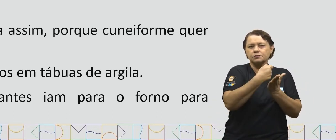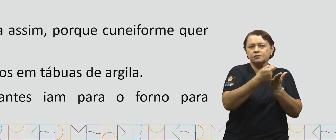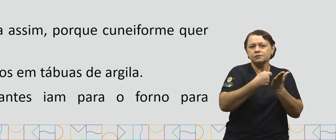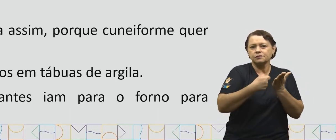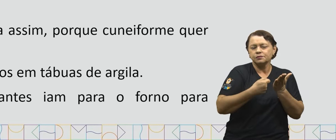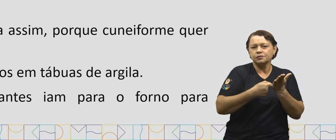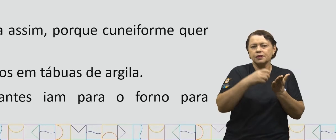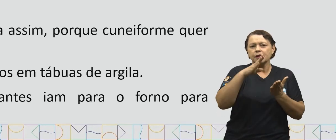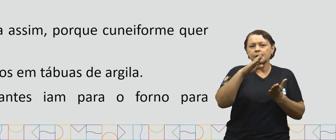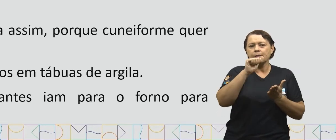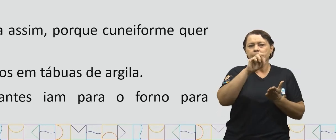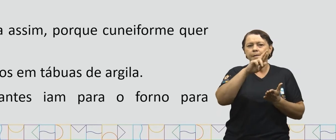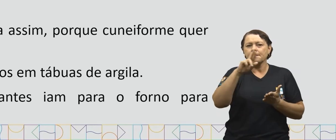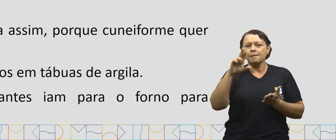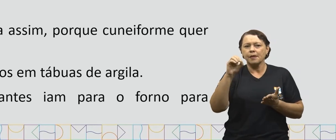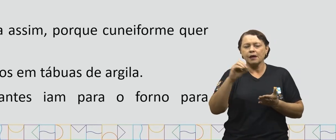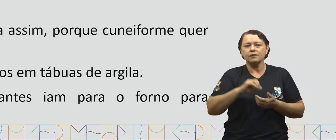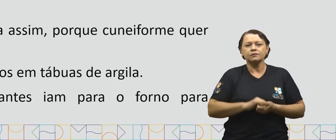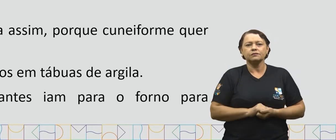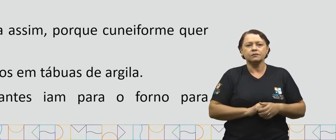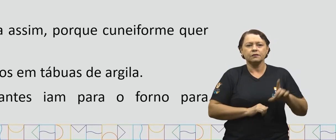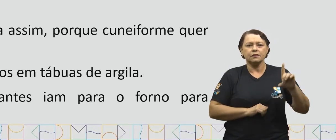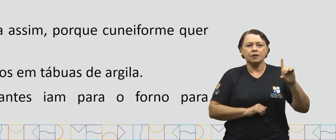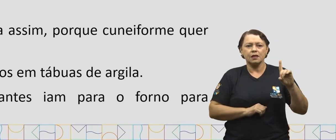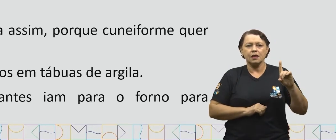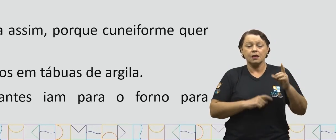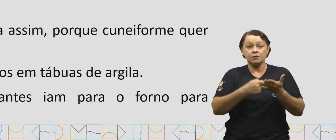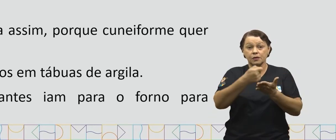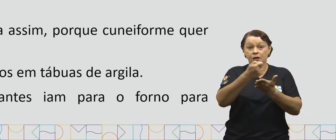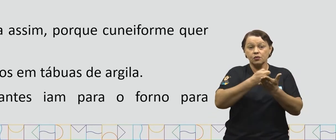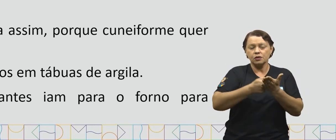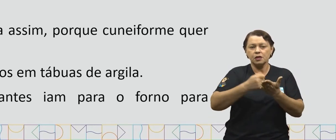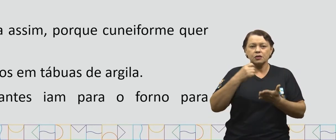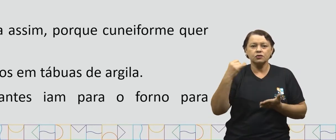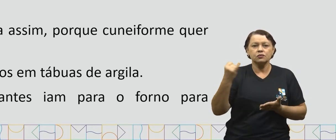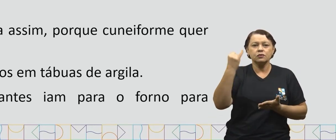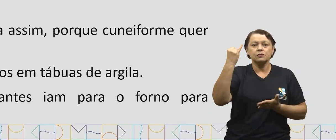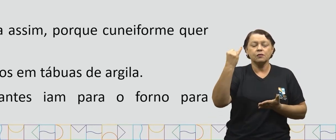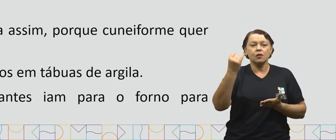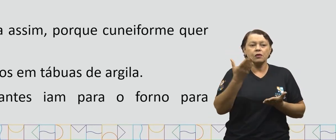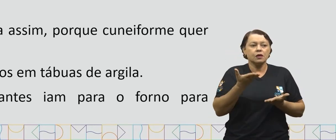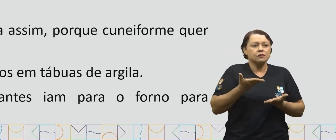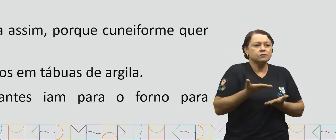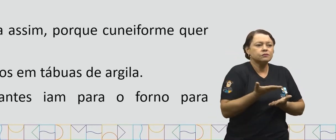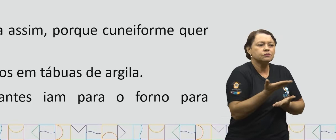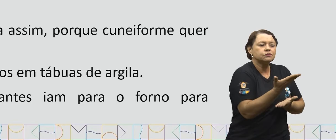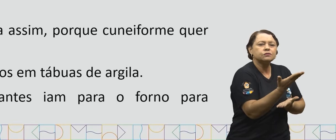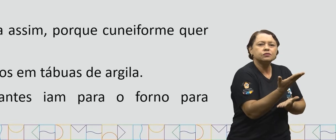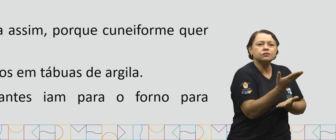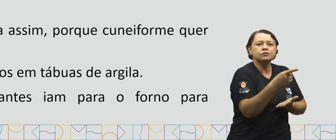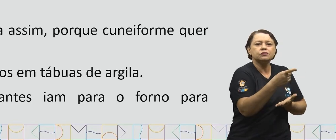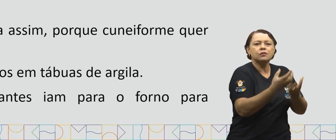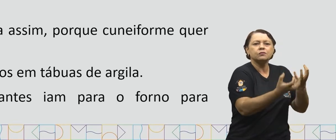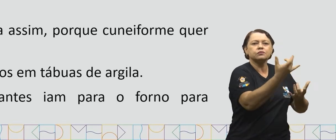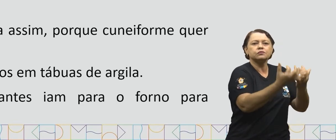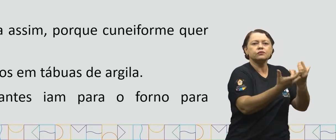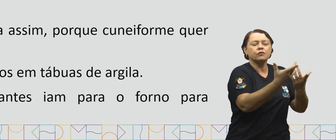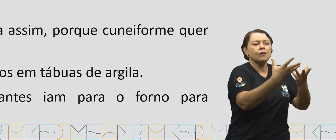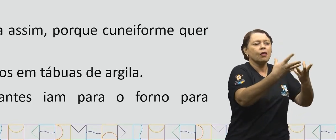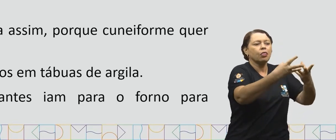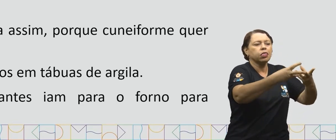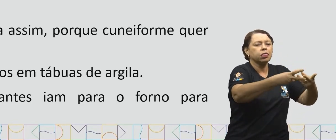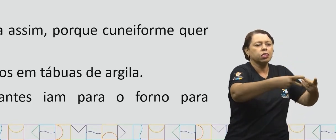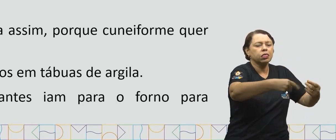argila. Alternativa D. Os registros importantes iam para o forno para amolecer a